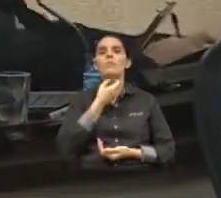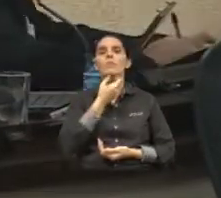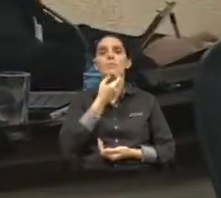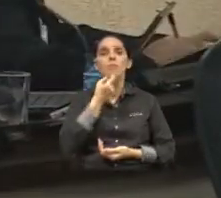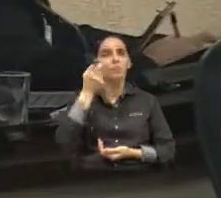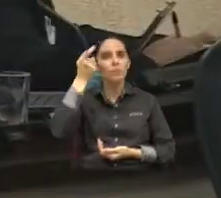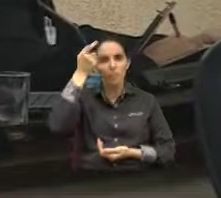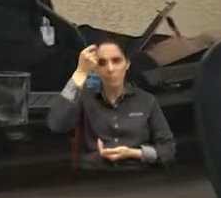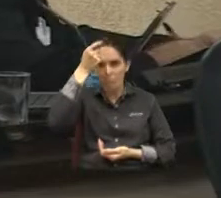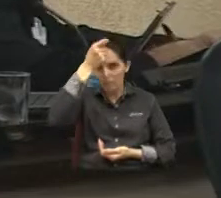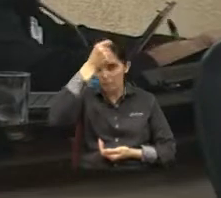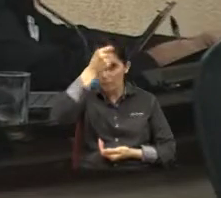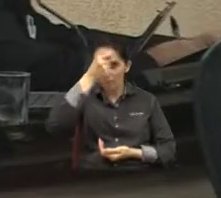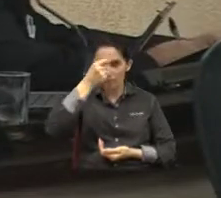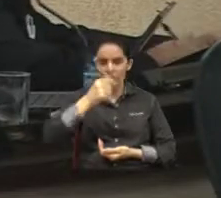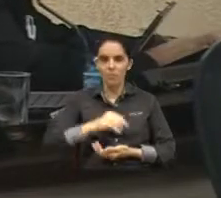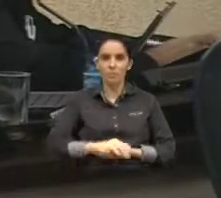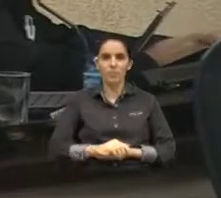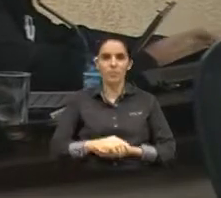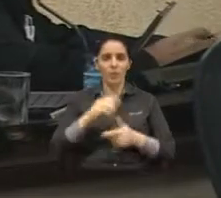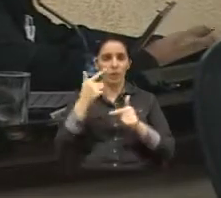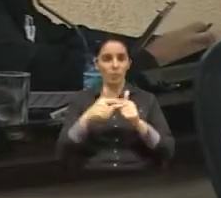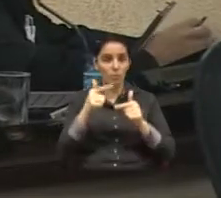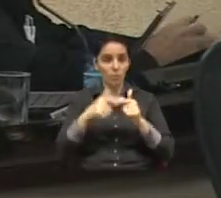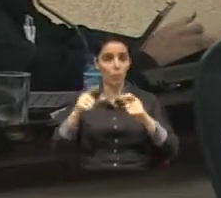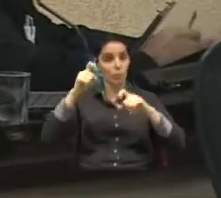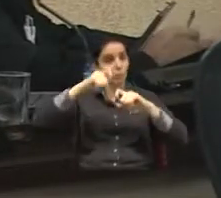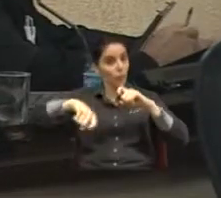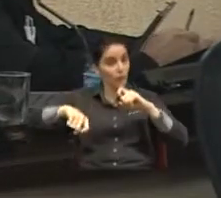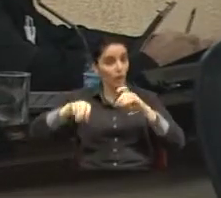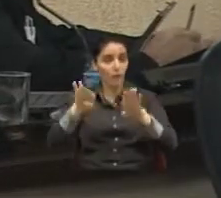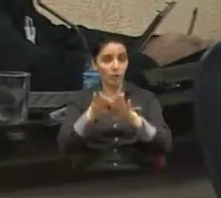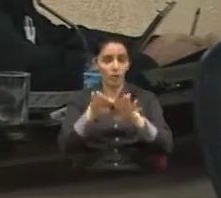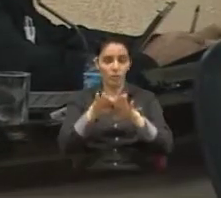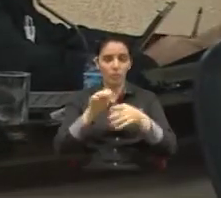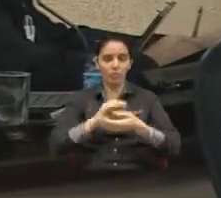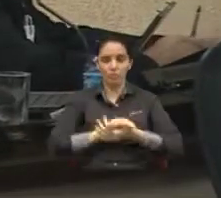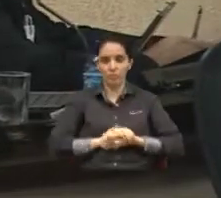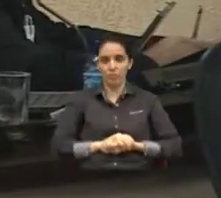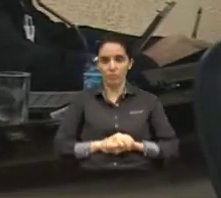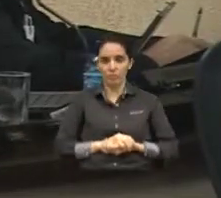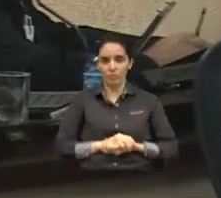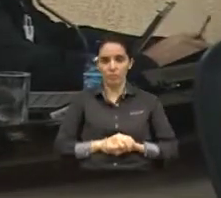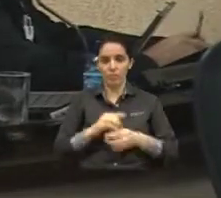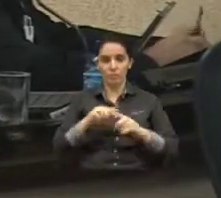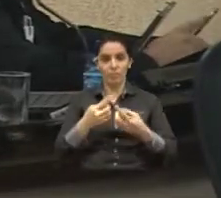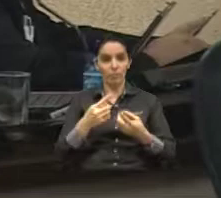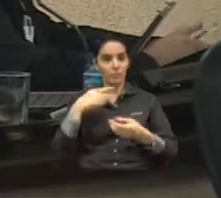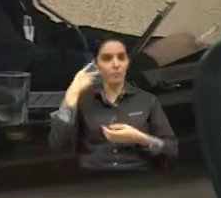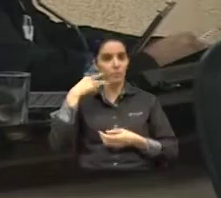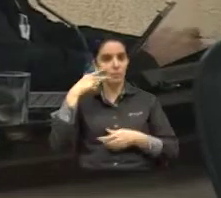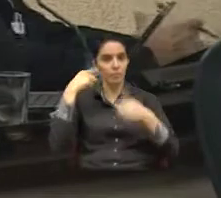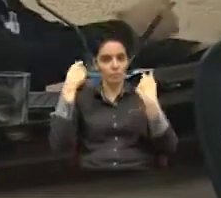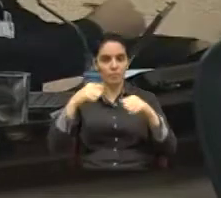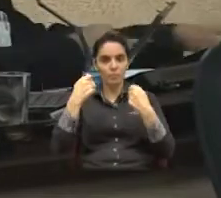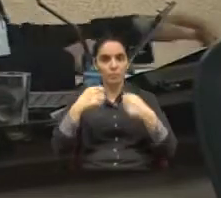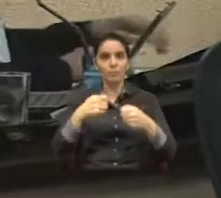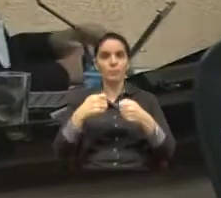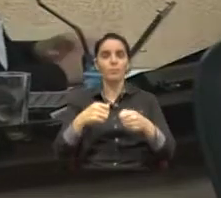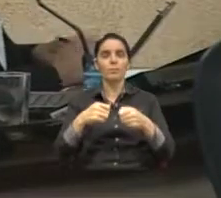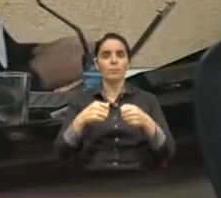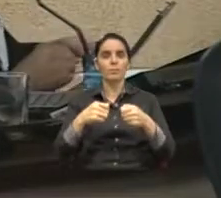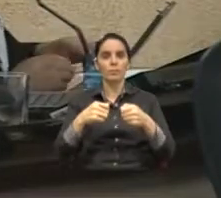impotência sexual, e a pessoa parece que não está nem aí. Mas cabe a nós, legisladores, fazer com